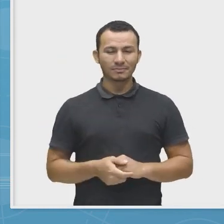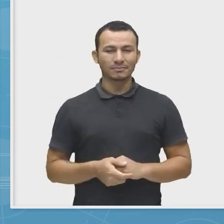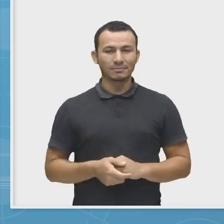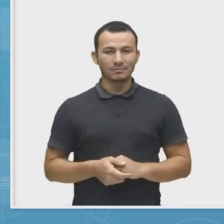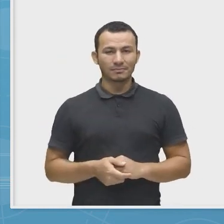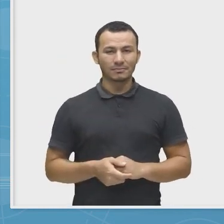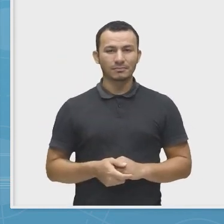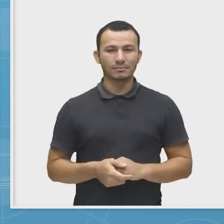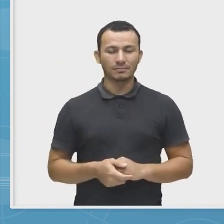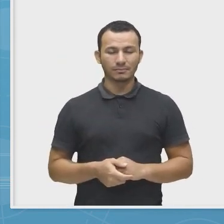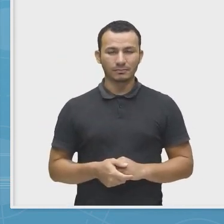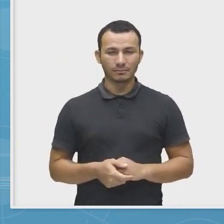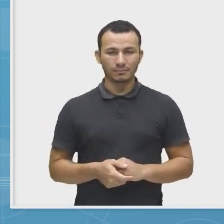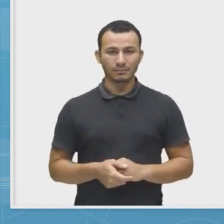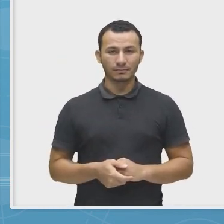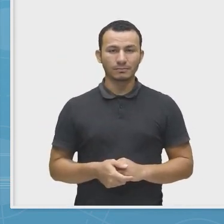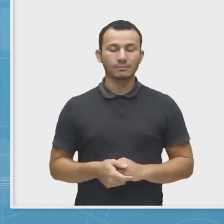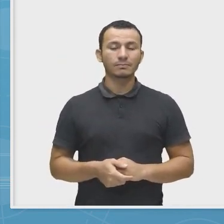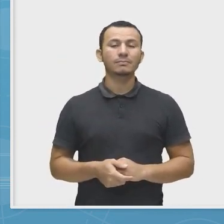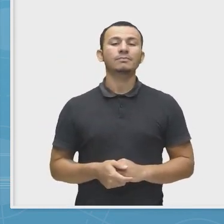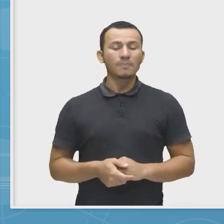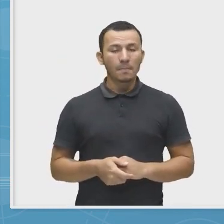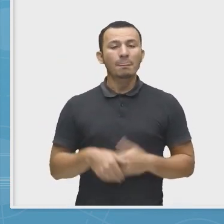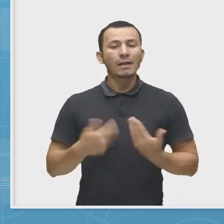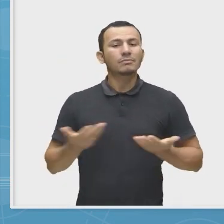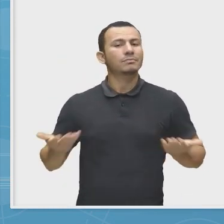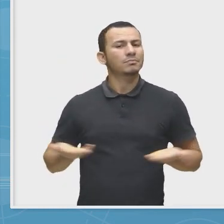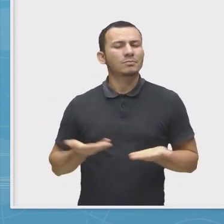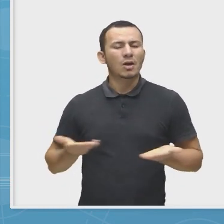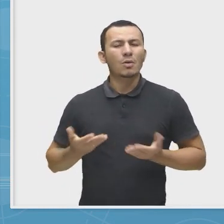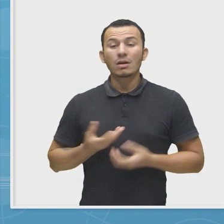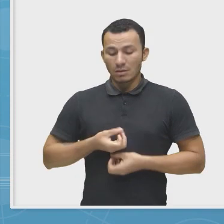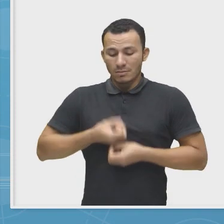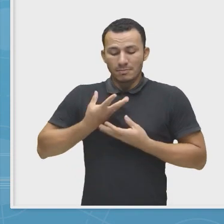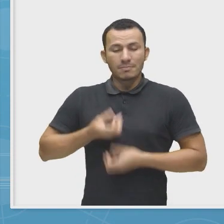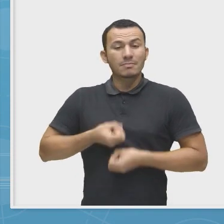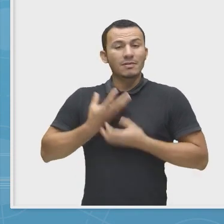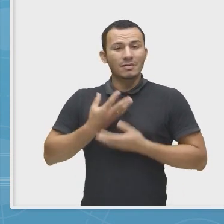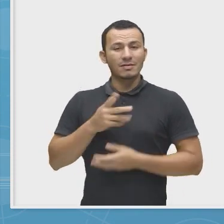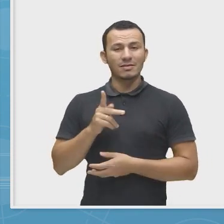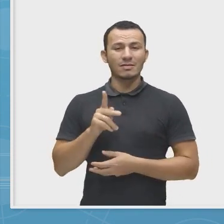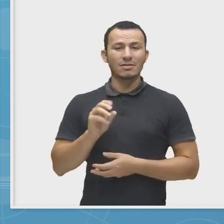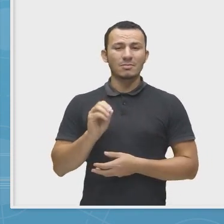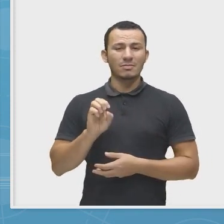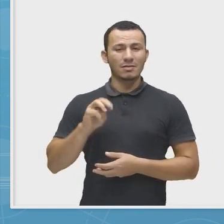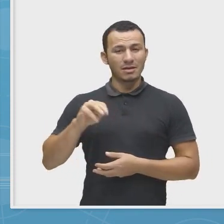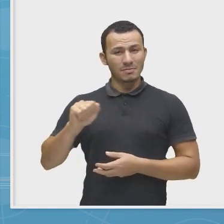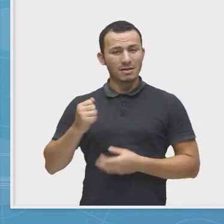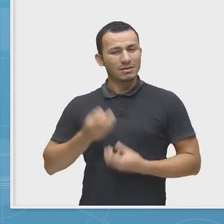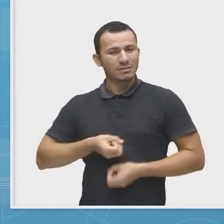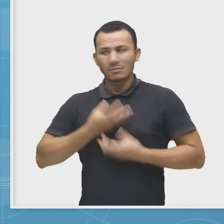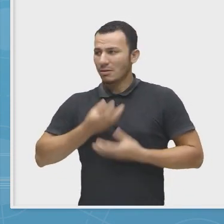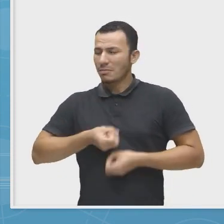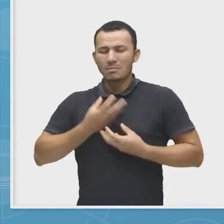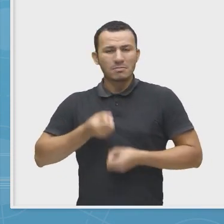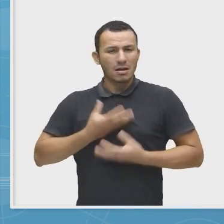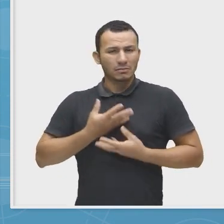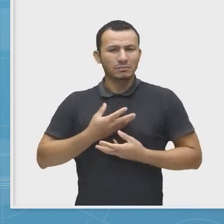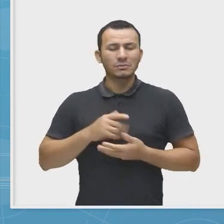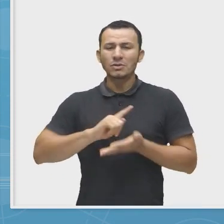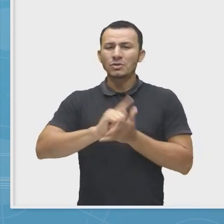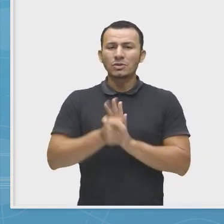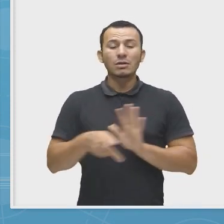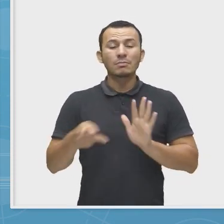ok? Então, em primeiro momento, nós vamos ver o poema. O poema, ele é um